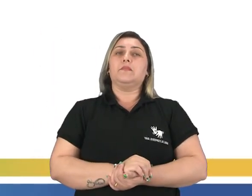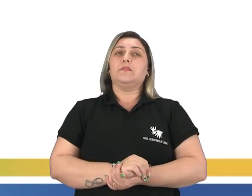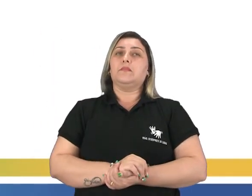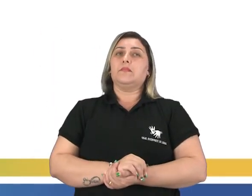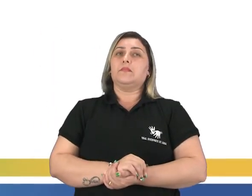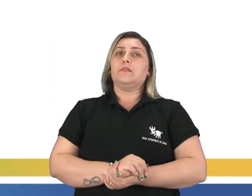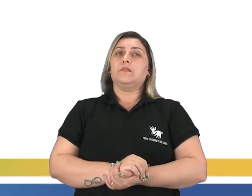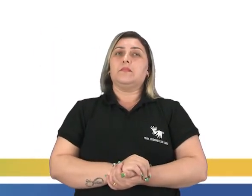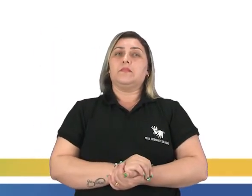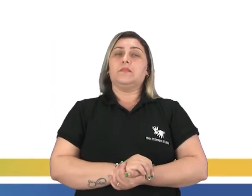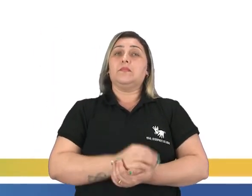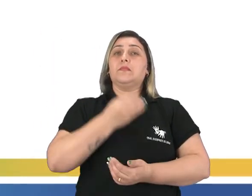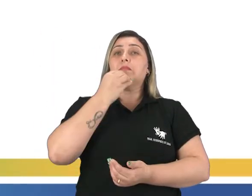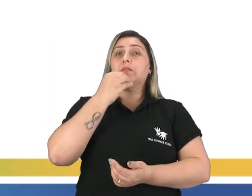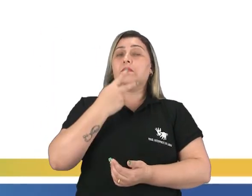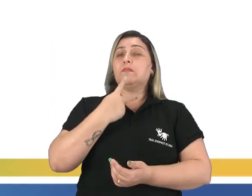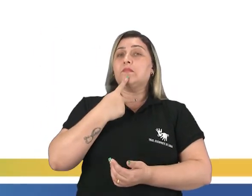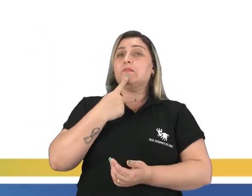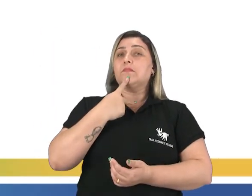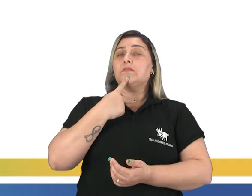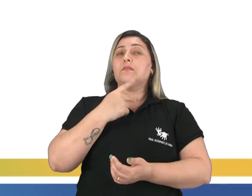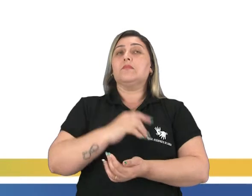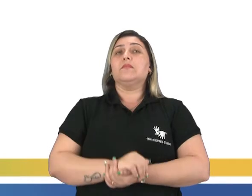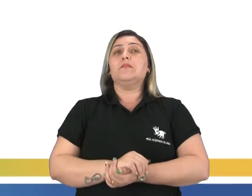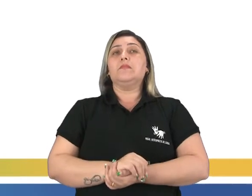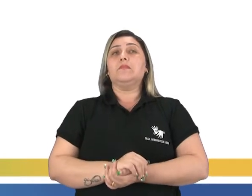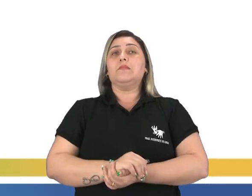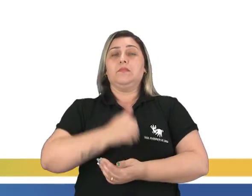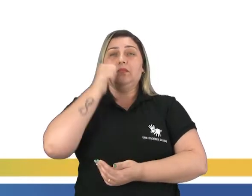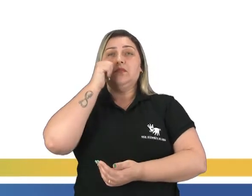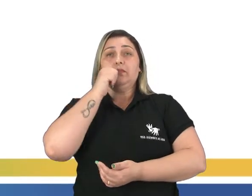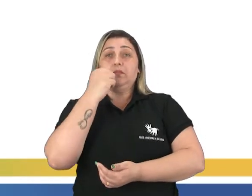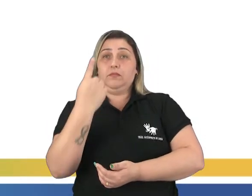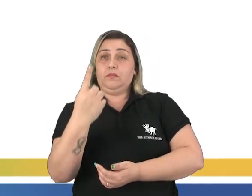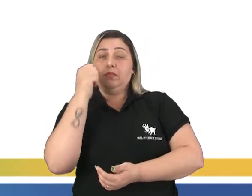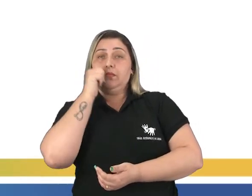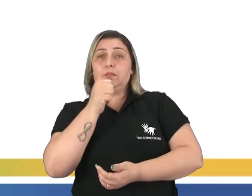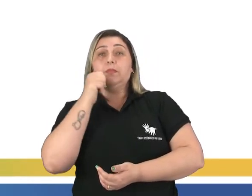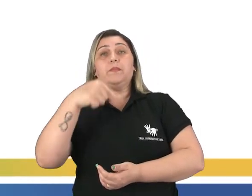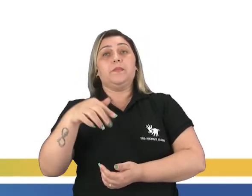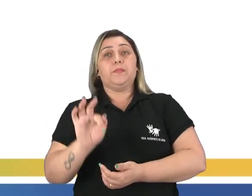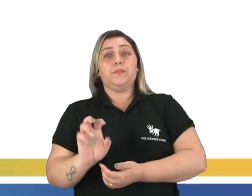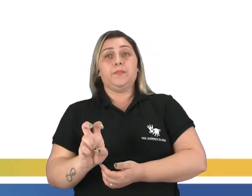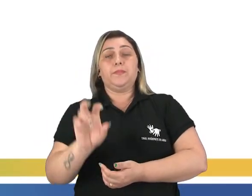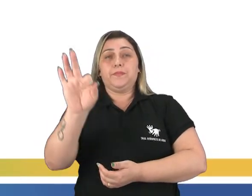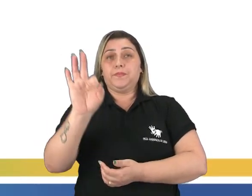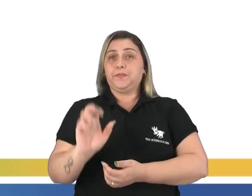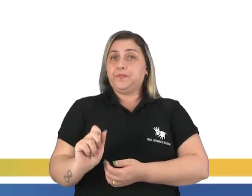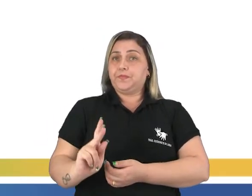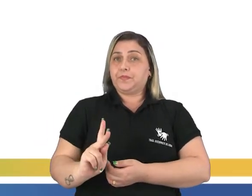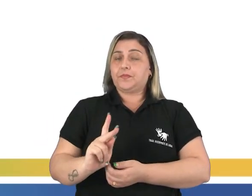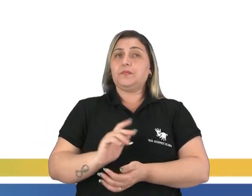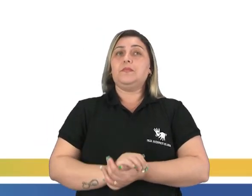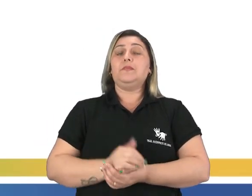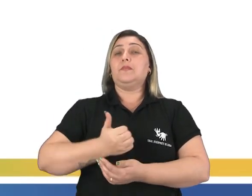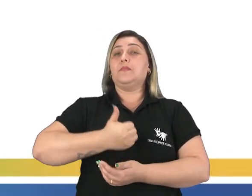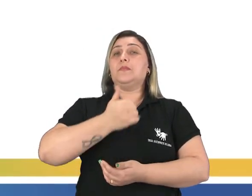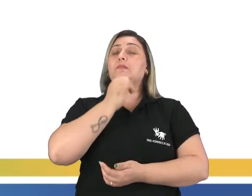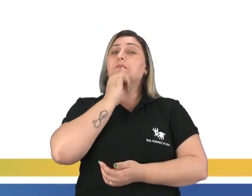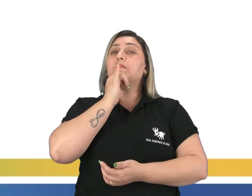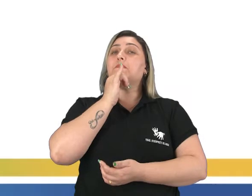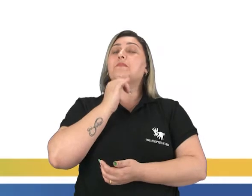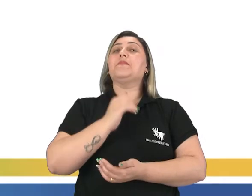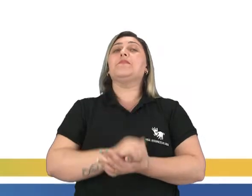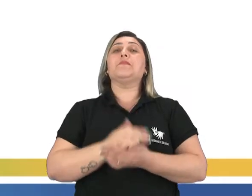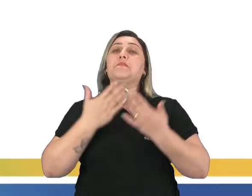75%. Ou seja, a probabilidade de ser sorteado uma mulher é de 75%, tá ok? Esse é o nosso primeiro exemplo,